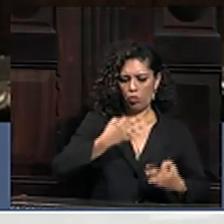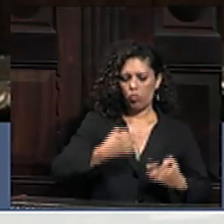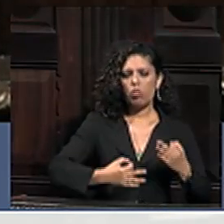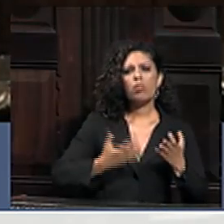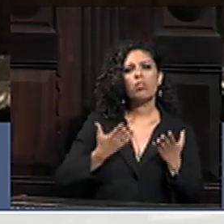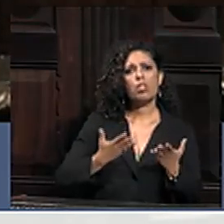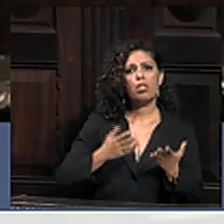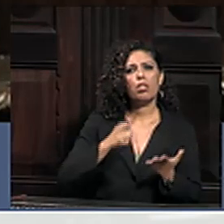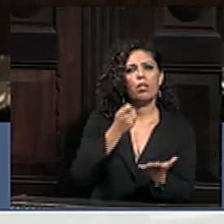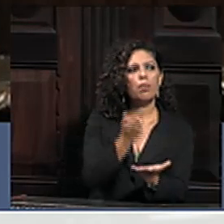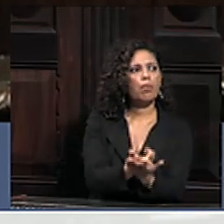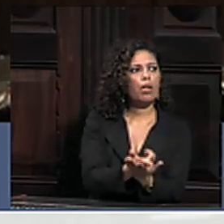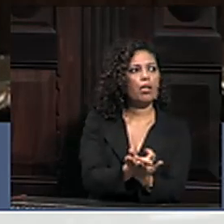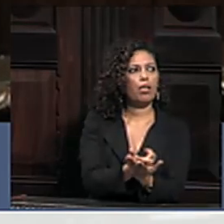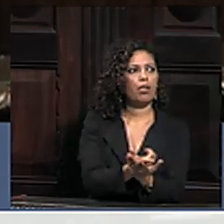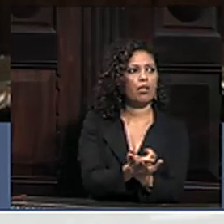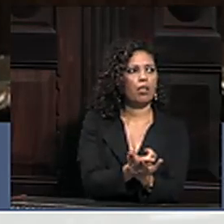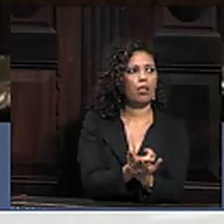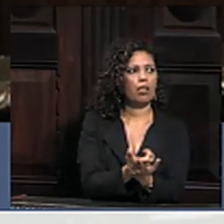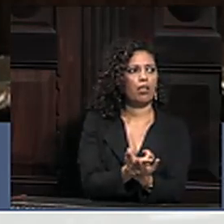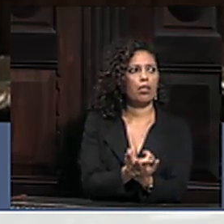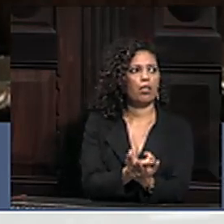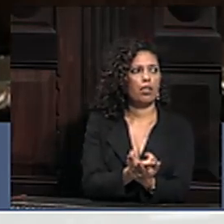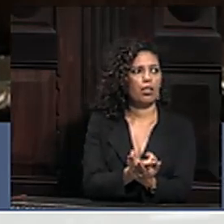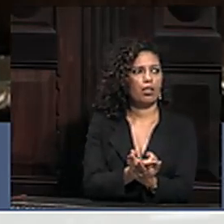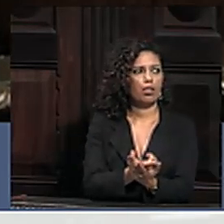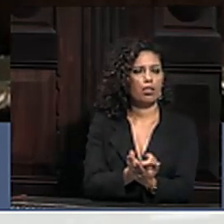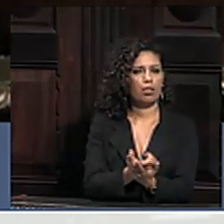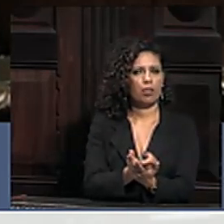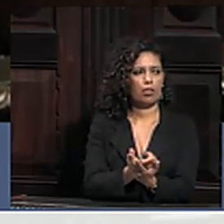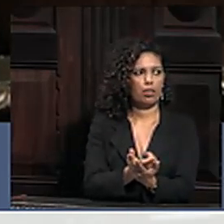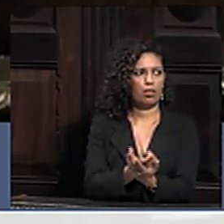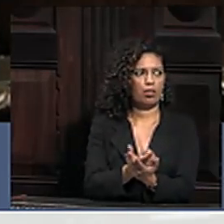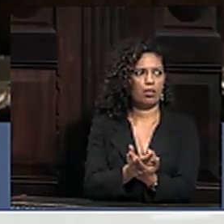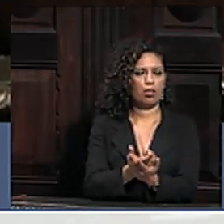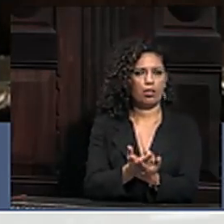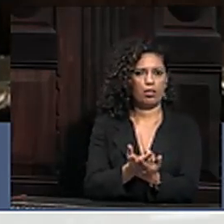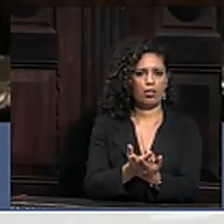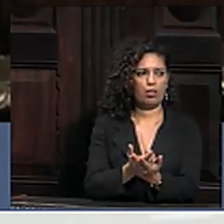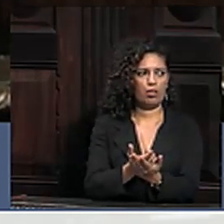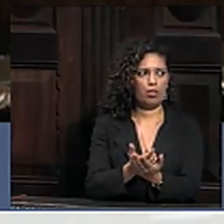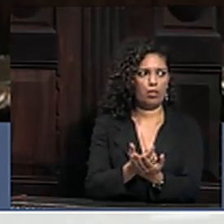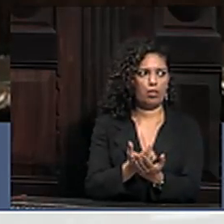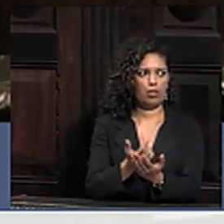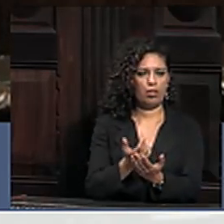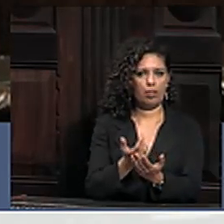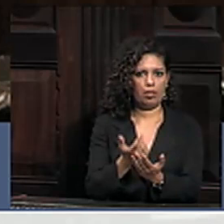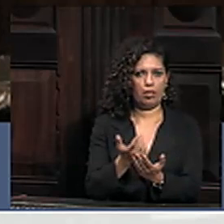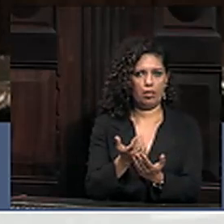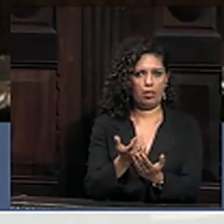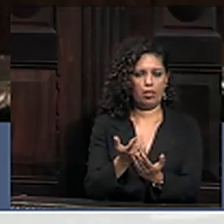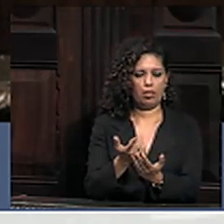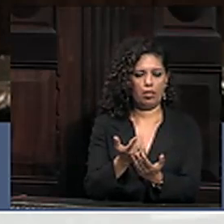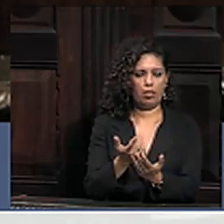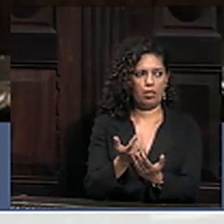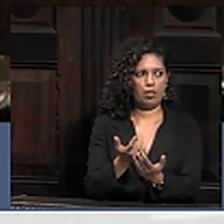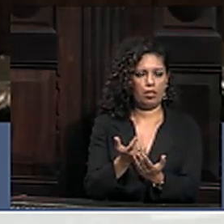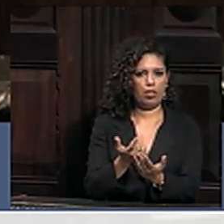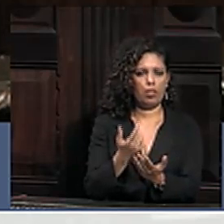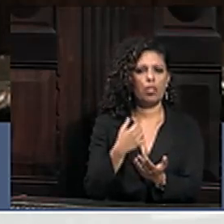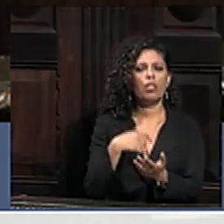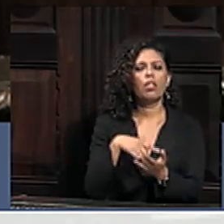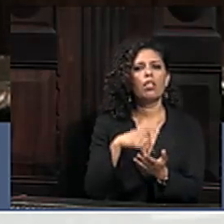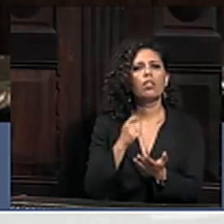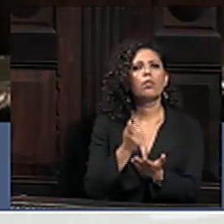cedida à Justiça Eleitoral. Ora, ela não estava lecionando na Justiça Eleitoral, não estava com turma na Justiça Eleitoral. A lei